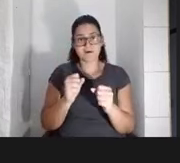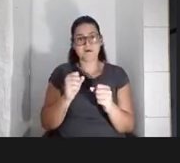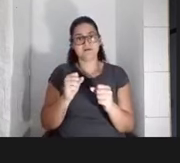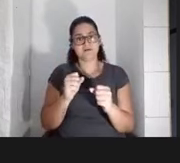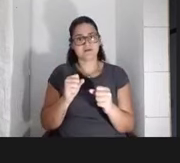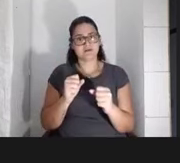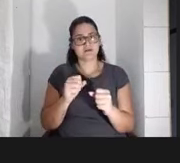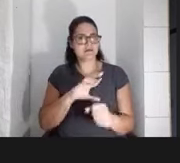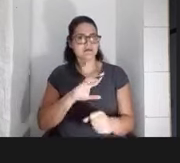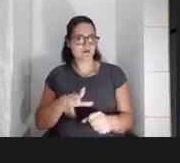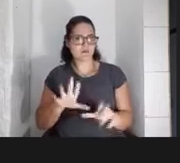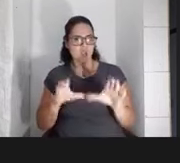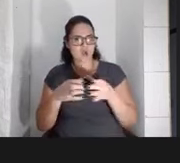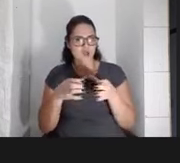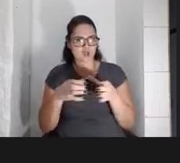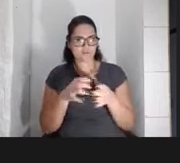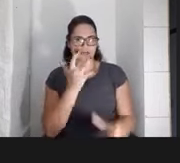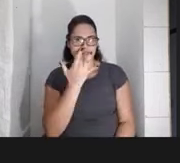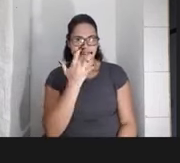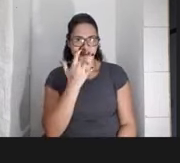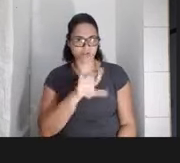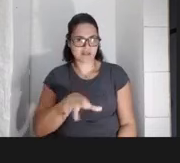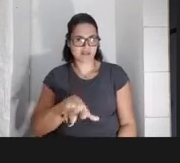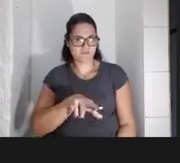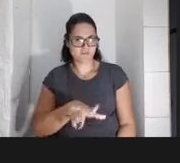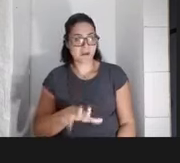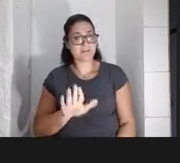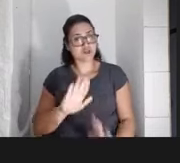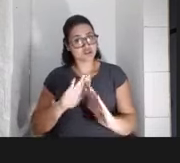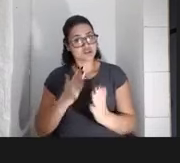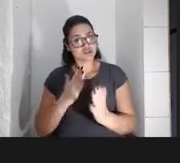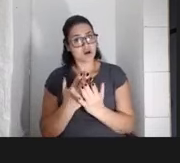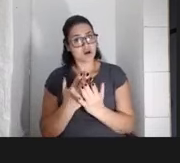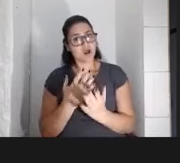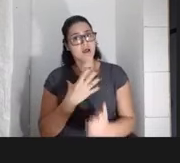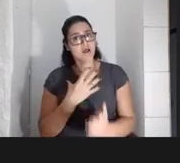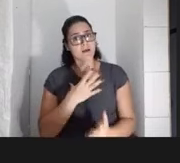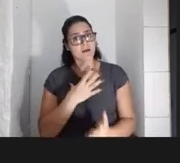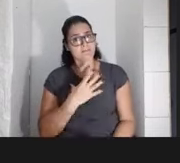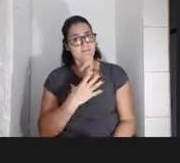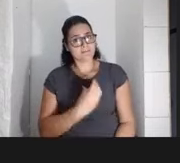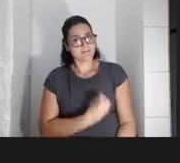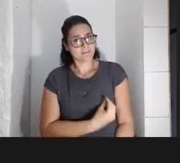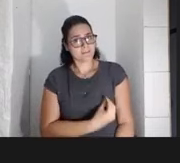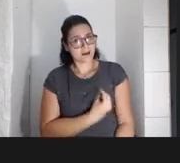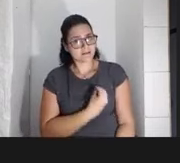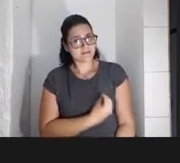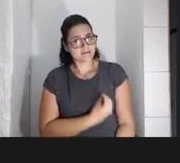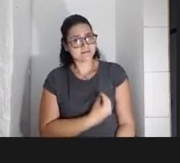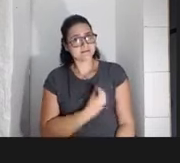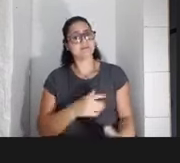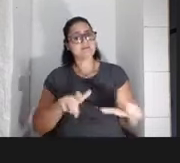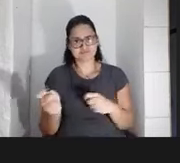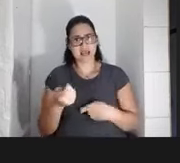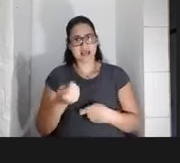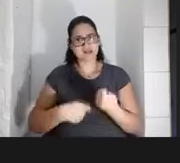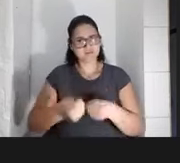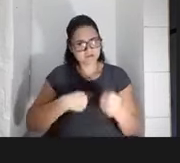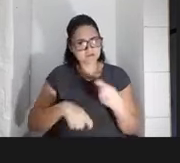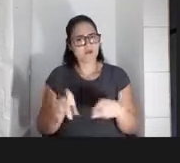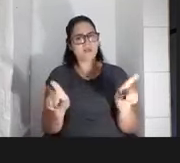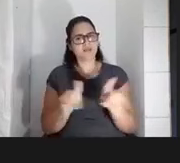risco, elas estão na escola participando do trabalho no dia a dia, na administração da